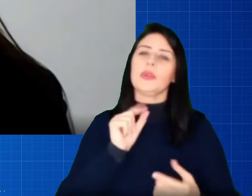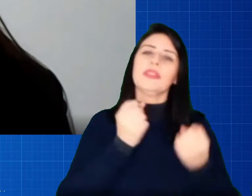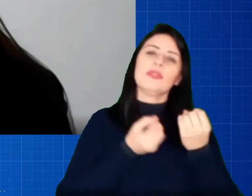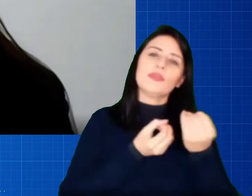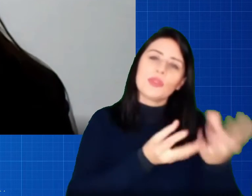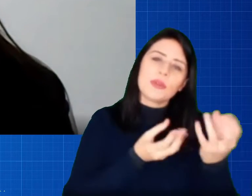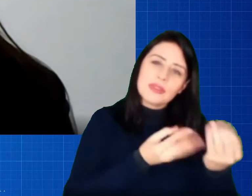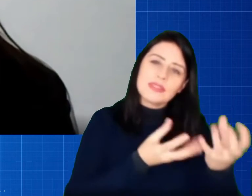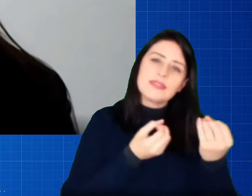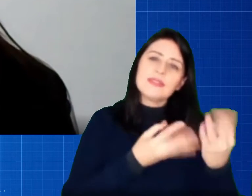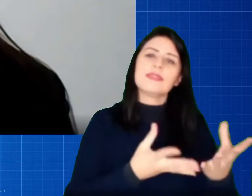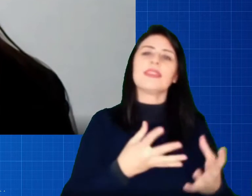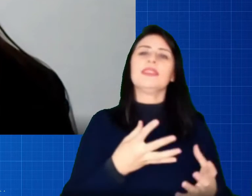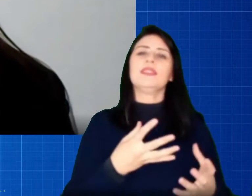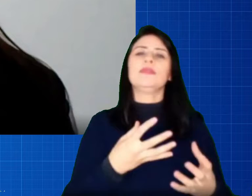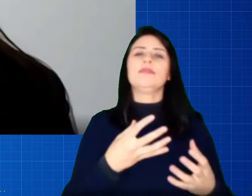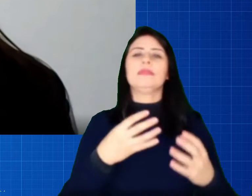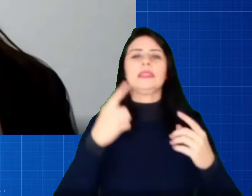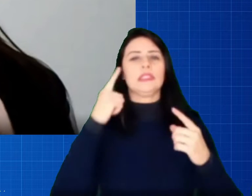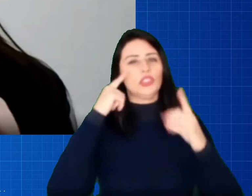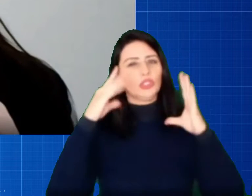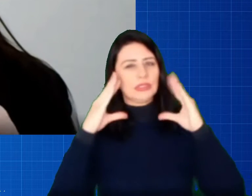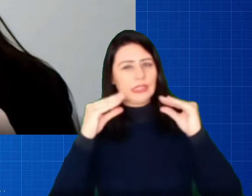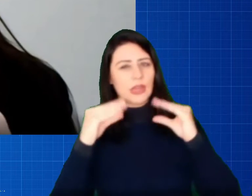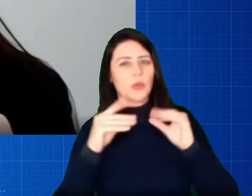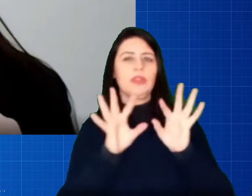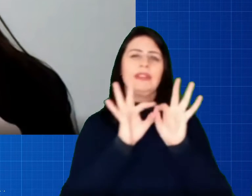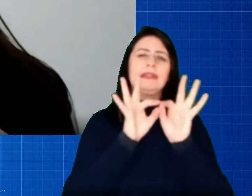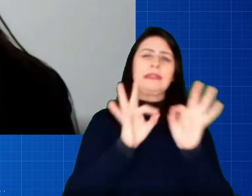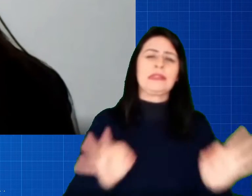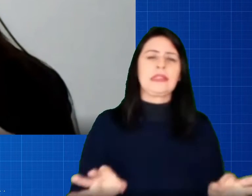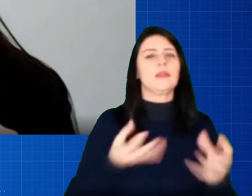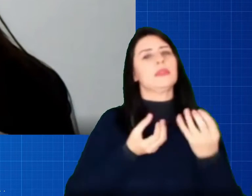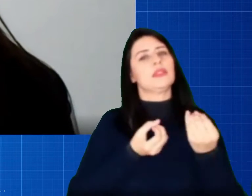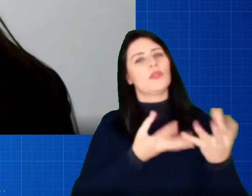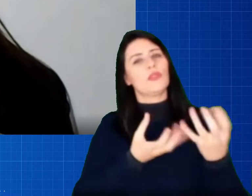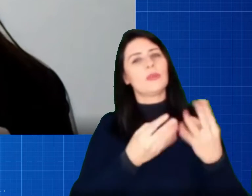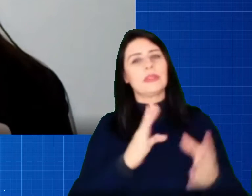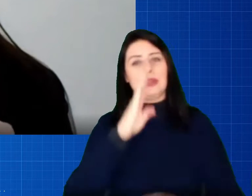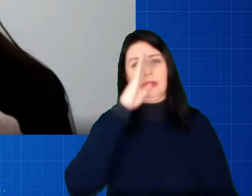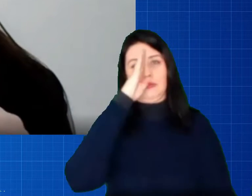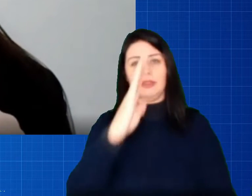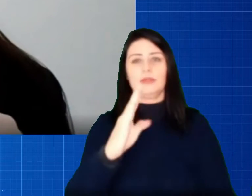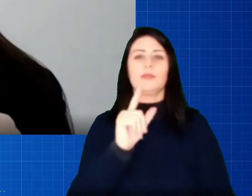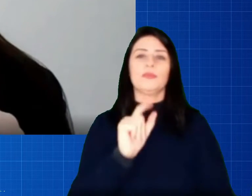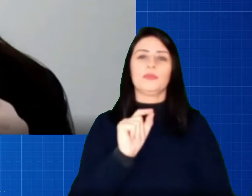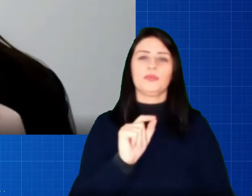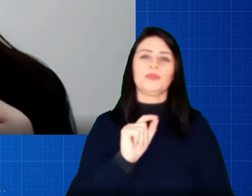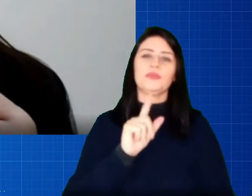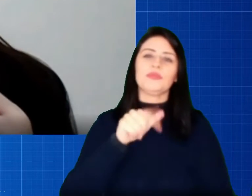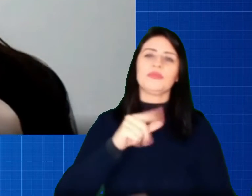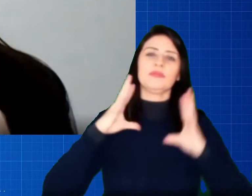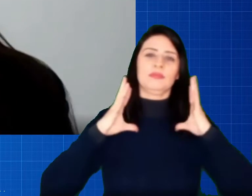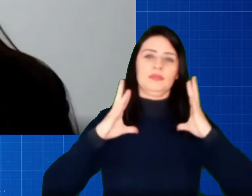trazer informação de forma tranquila, simples, informativa e principalmente com relação à higiene